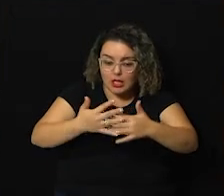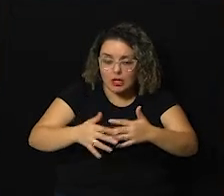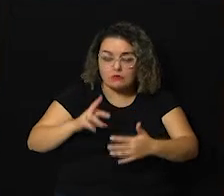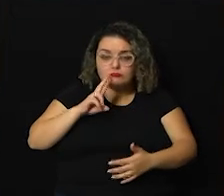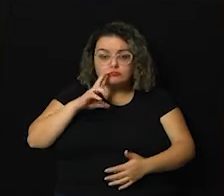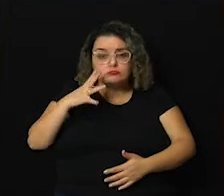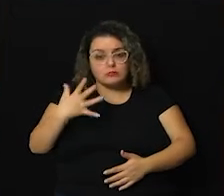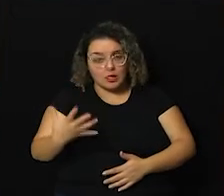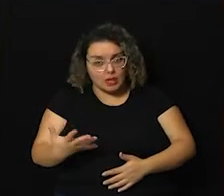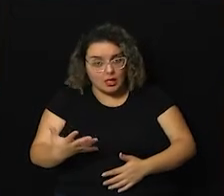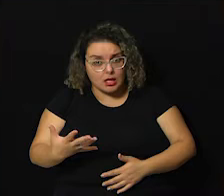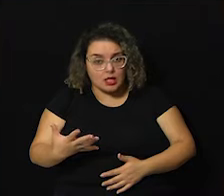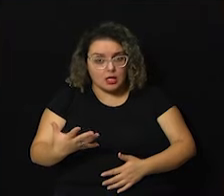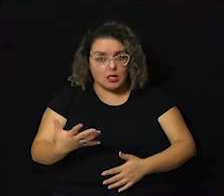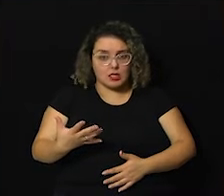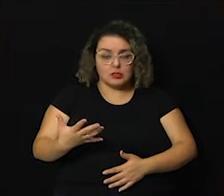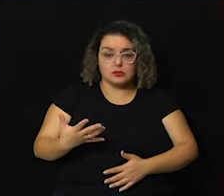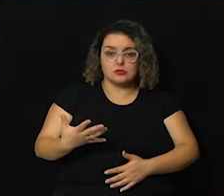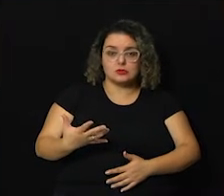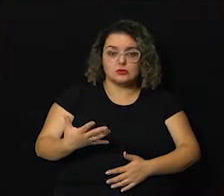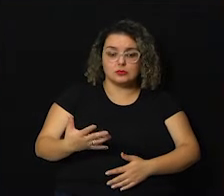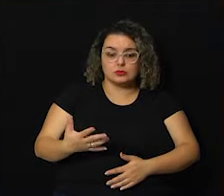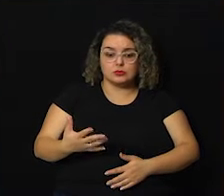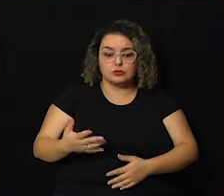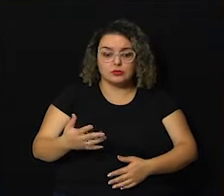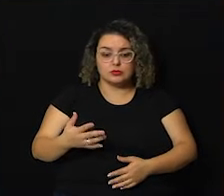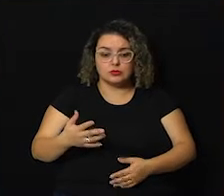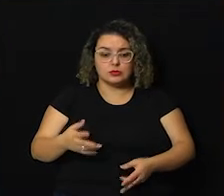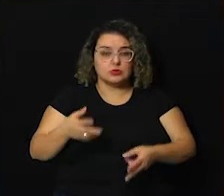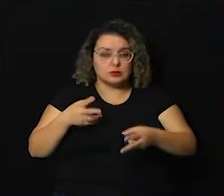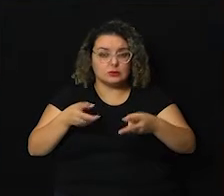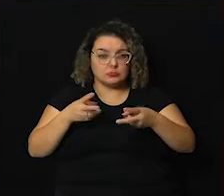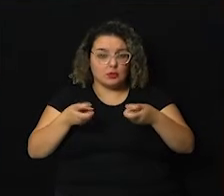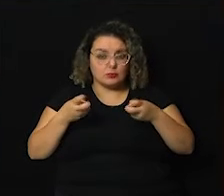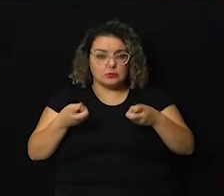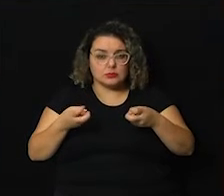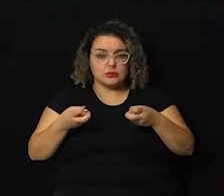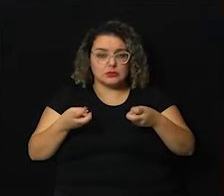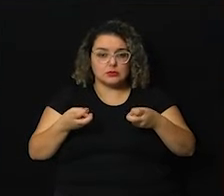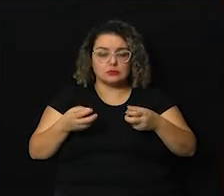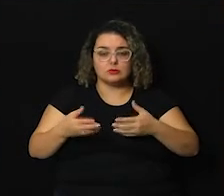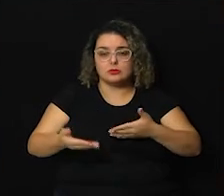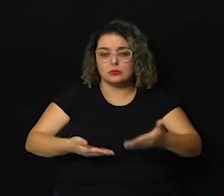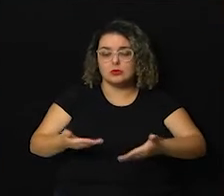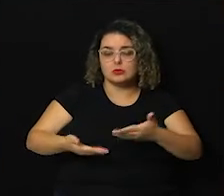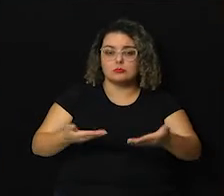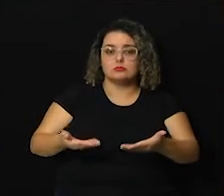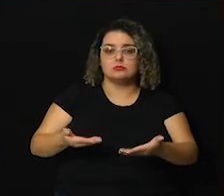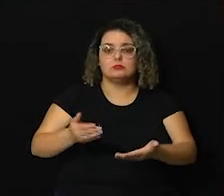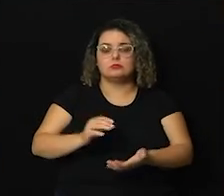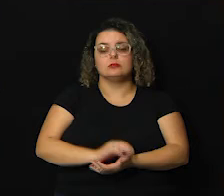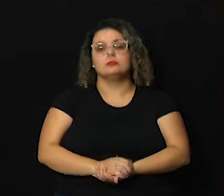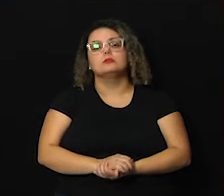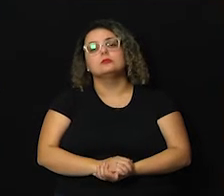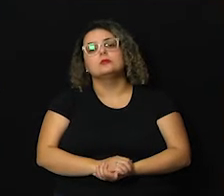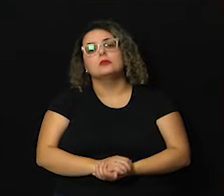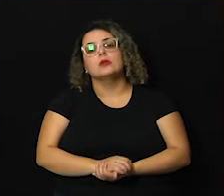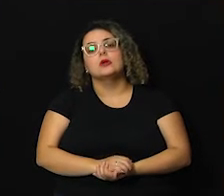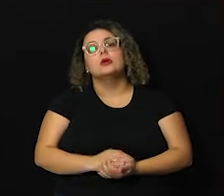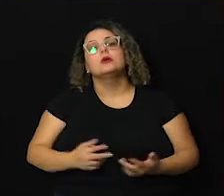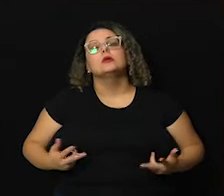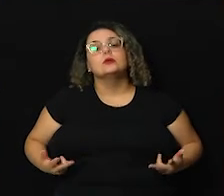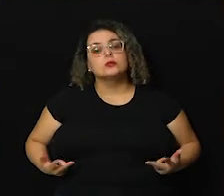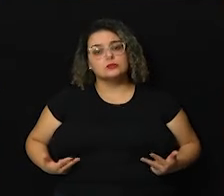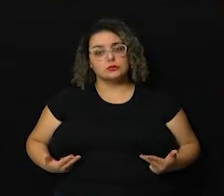resultado que a gente observa nessas situações, né, do tratamento. O tratamento, quando é